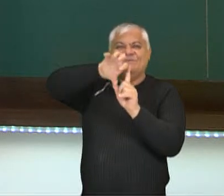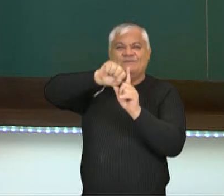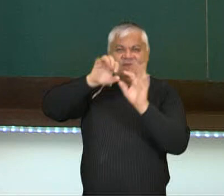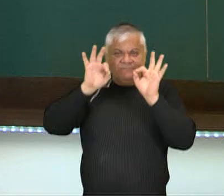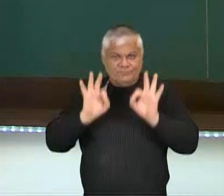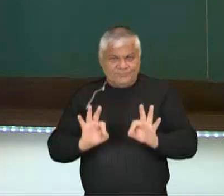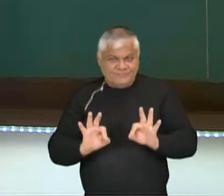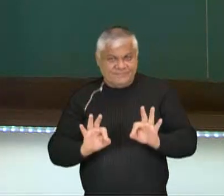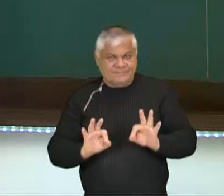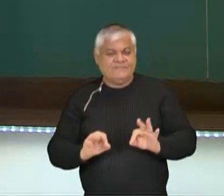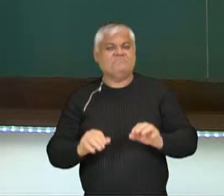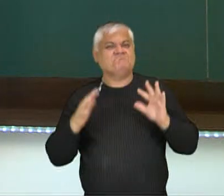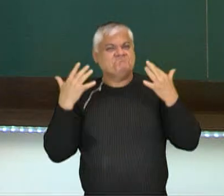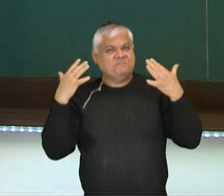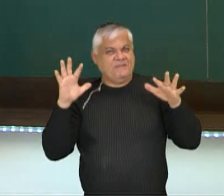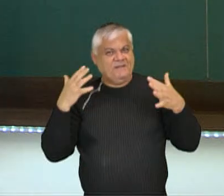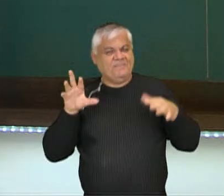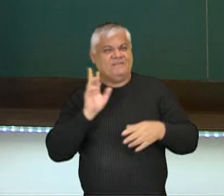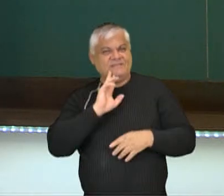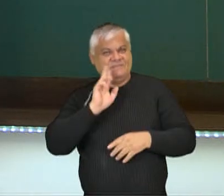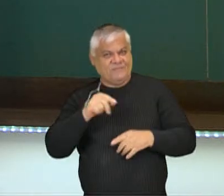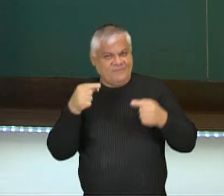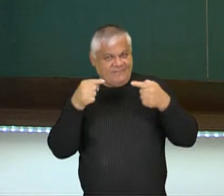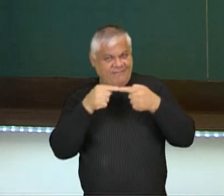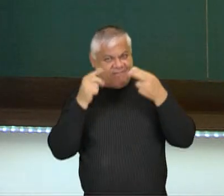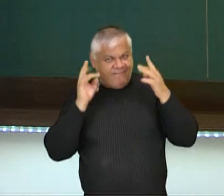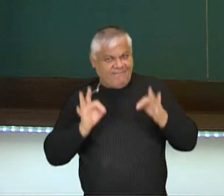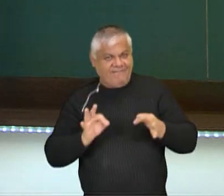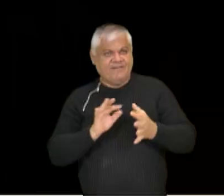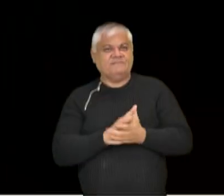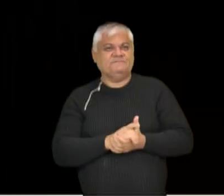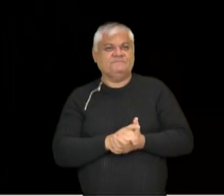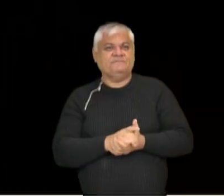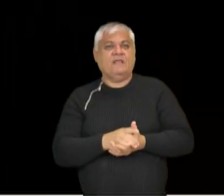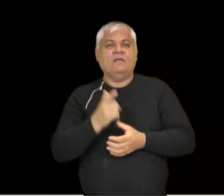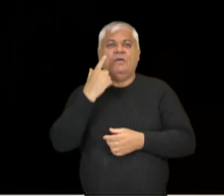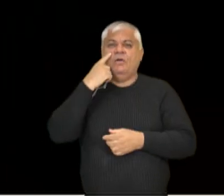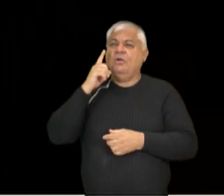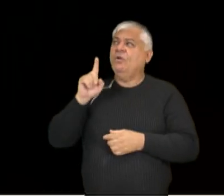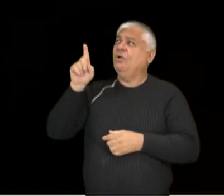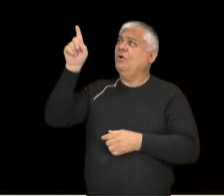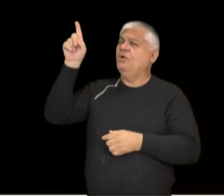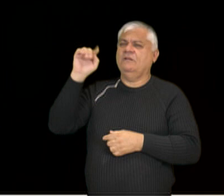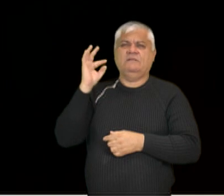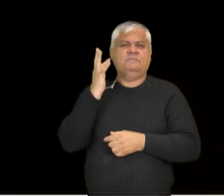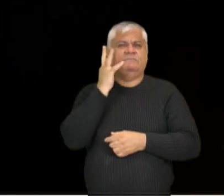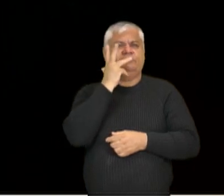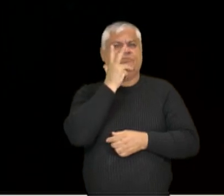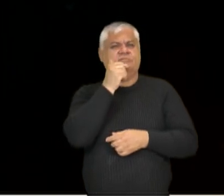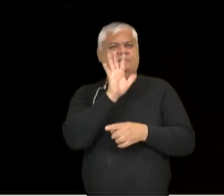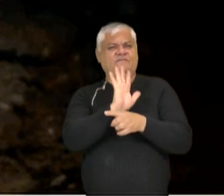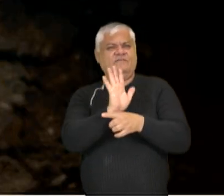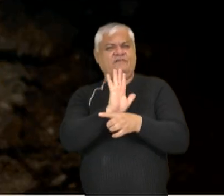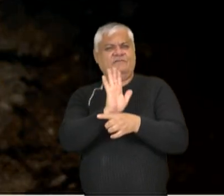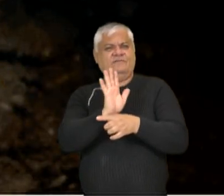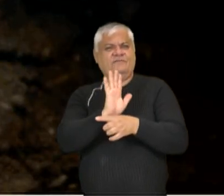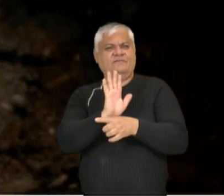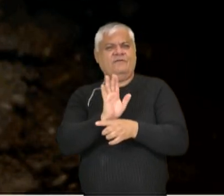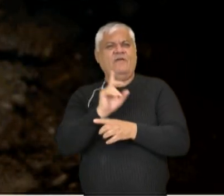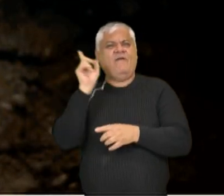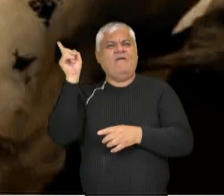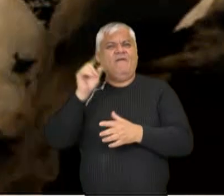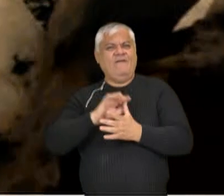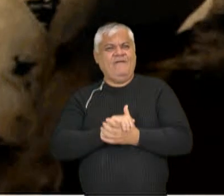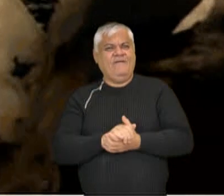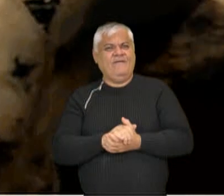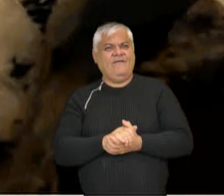assim? Bacana, parabéns aí pela sua dedicação. Agora, olha aqui que belezura, né? A gente está vendo o